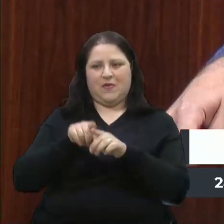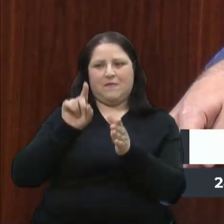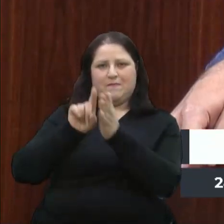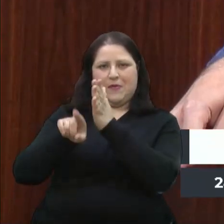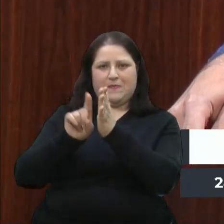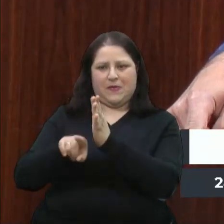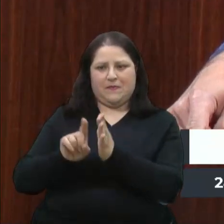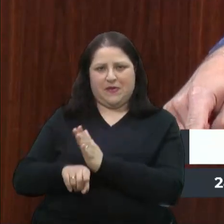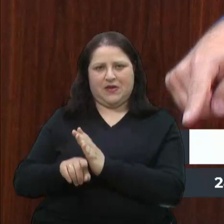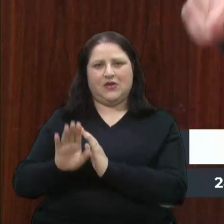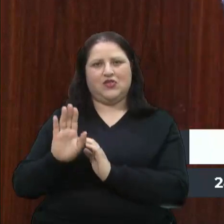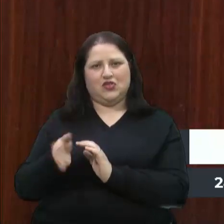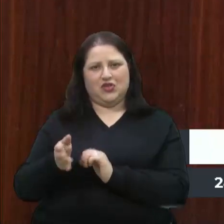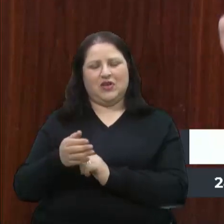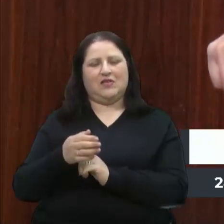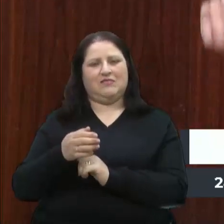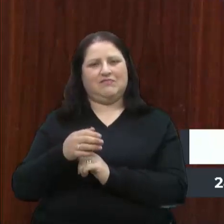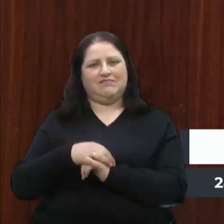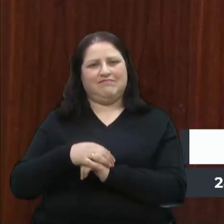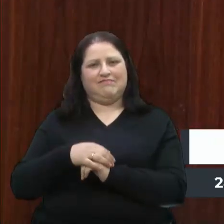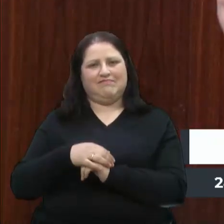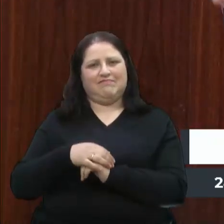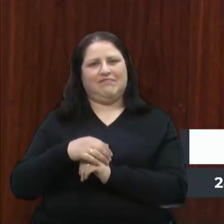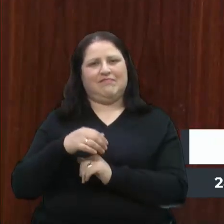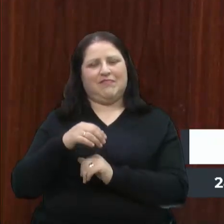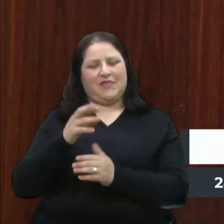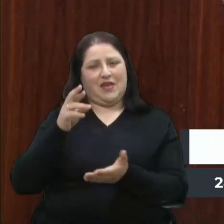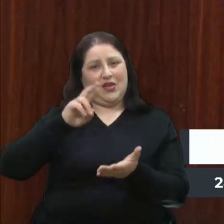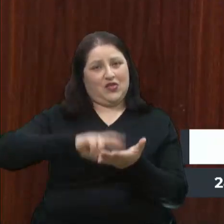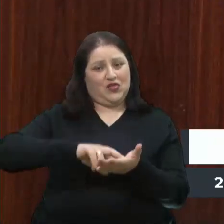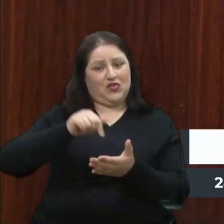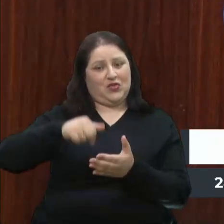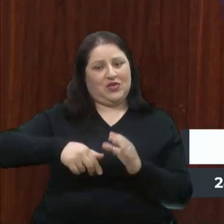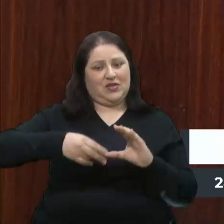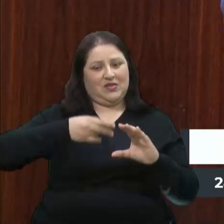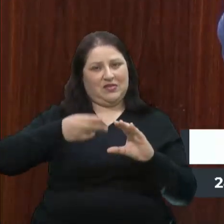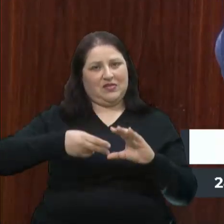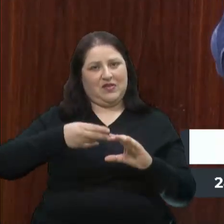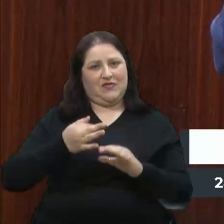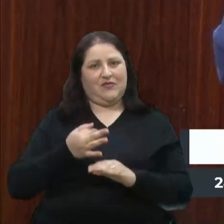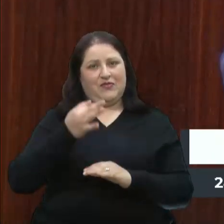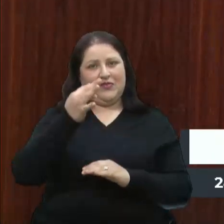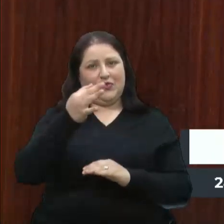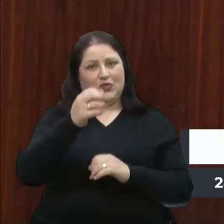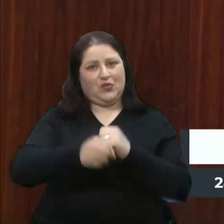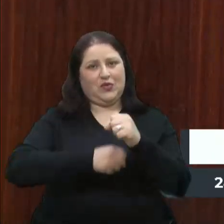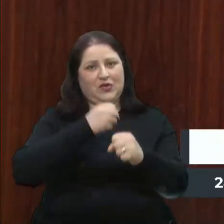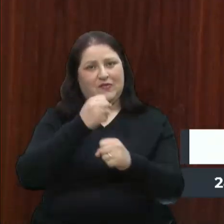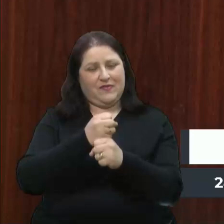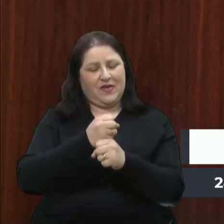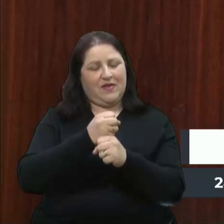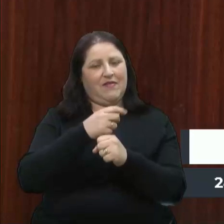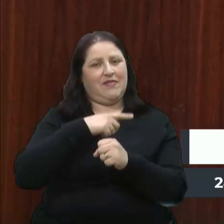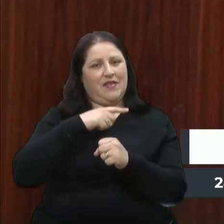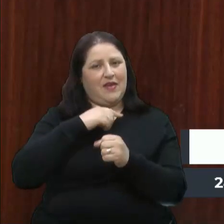da casa. Nós vamos caminhar para o início de 2023 com algo